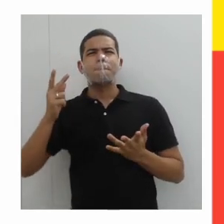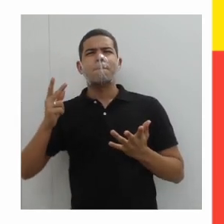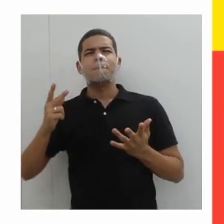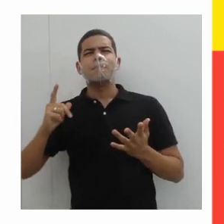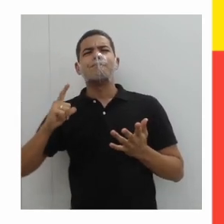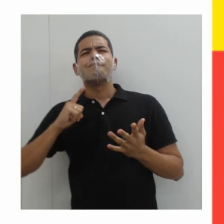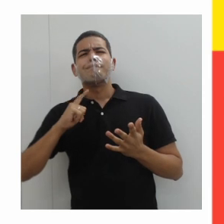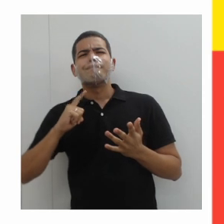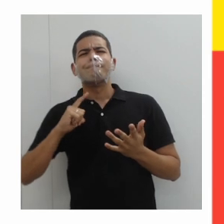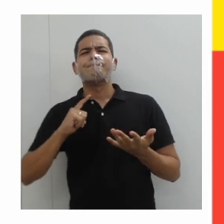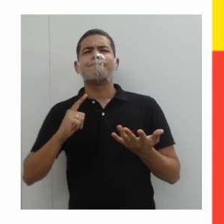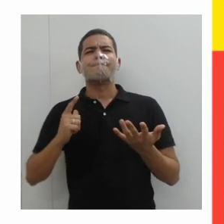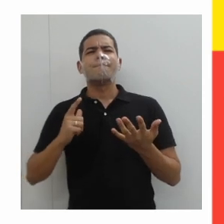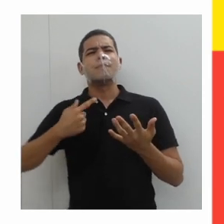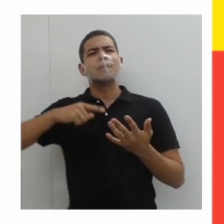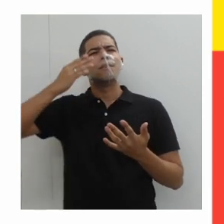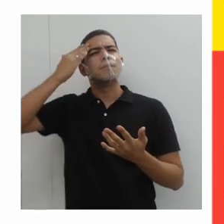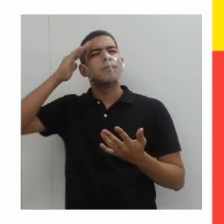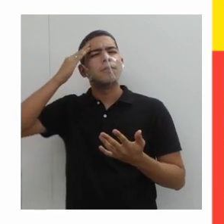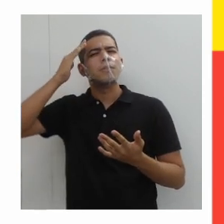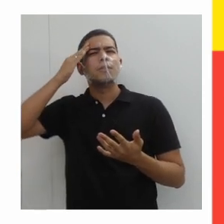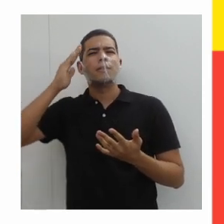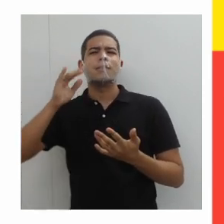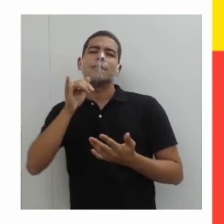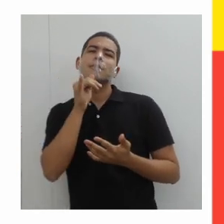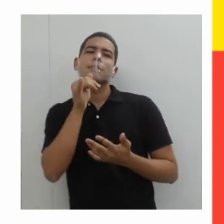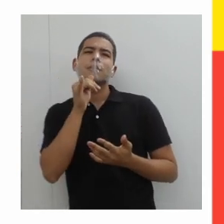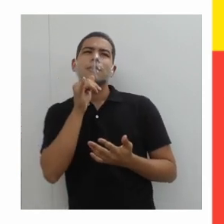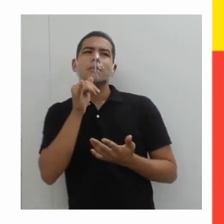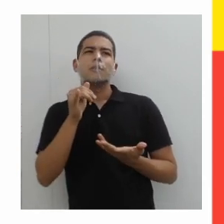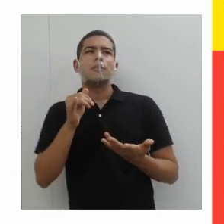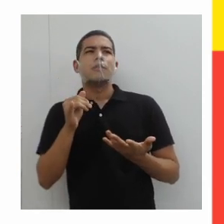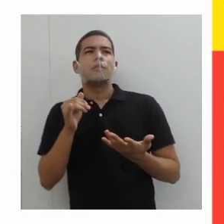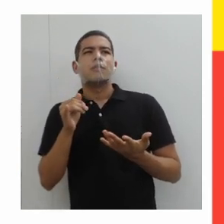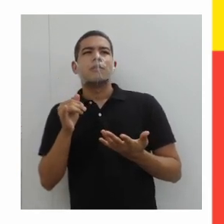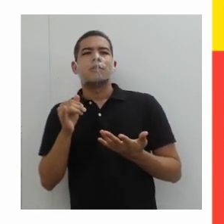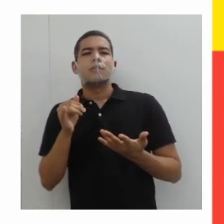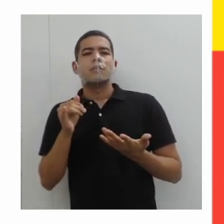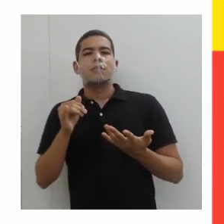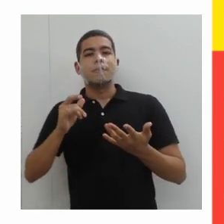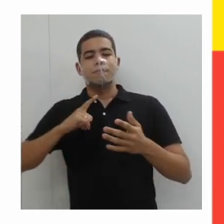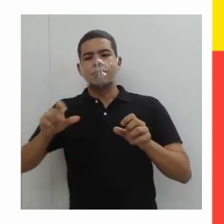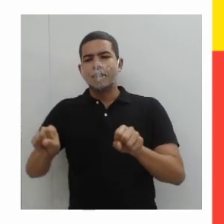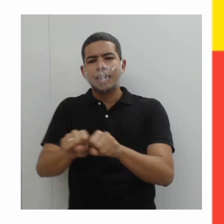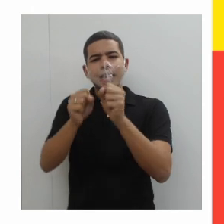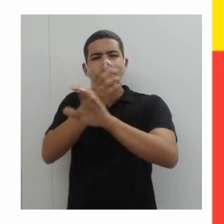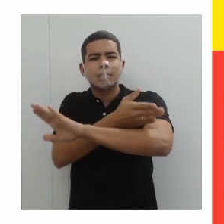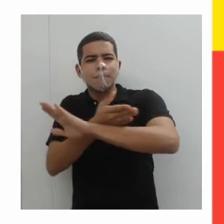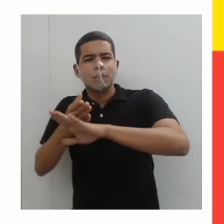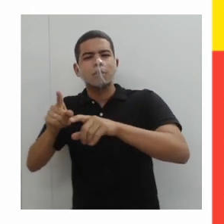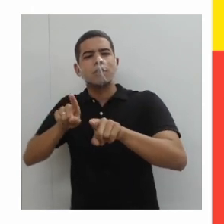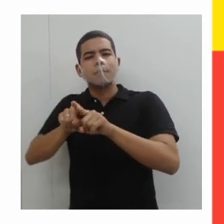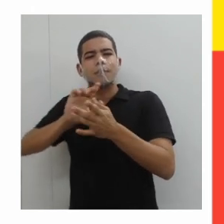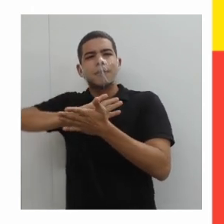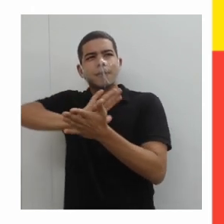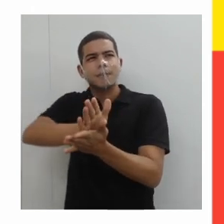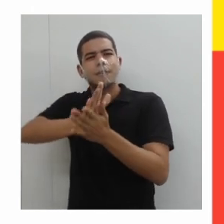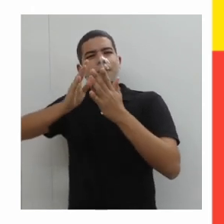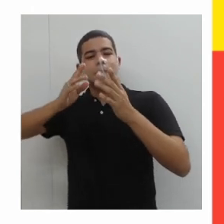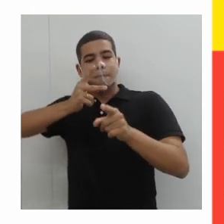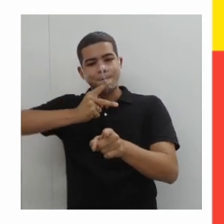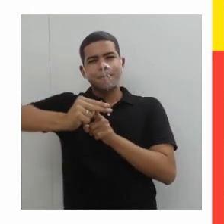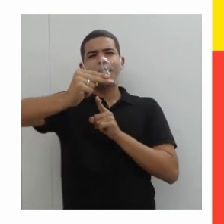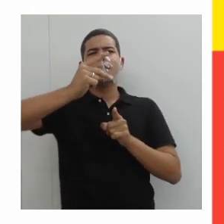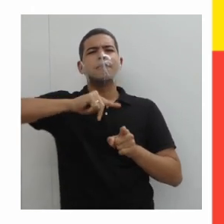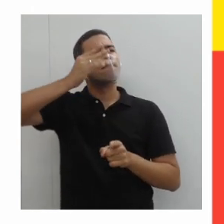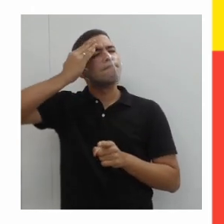precisa entender para respeitar. O propósito dessa aula, quando a gente fala de quebrar paradigmas e vencer preconceitos, é a gente entender